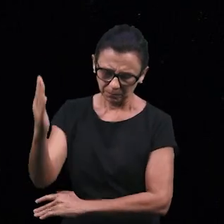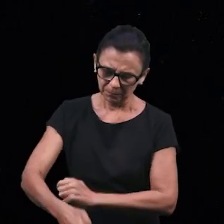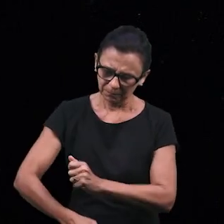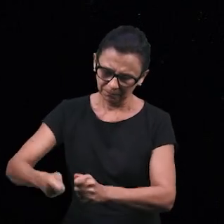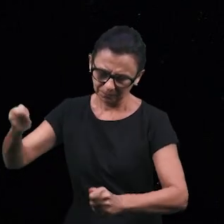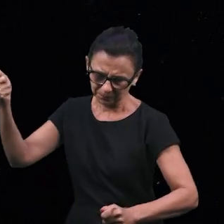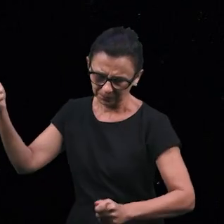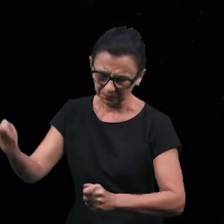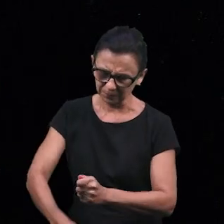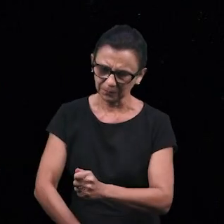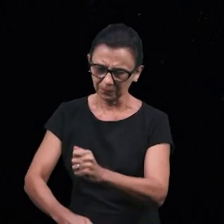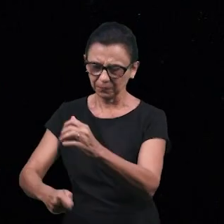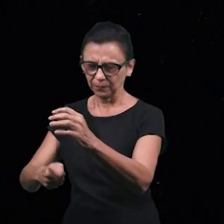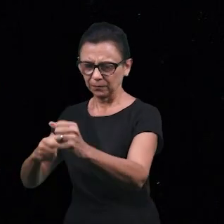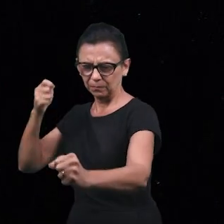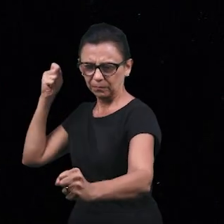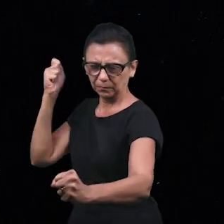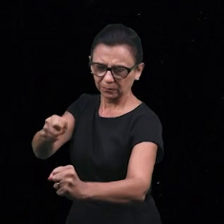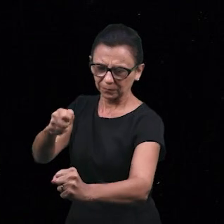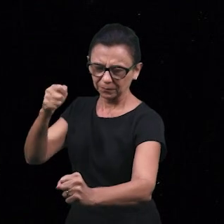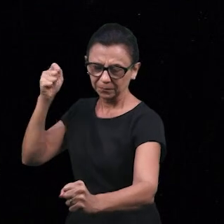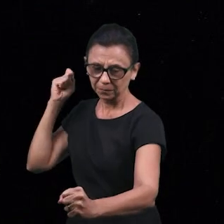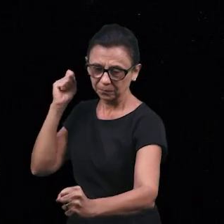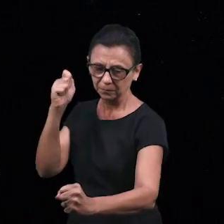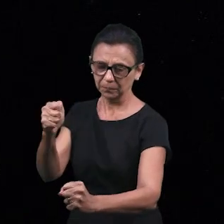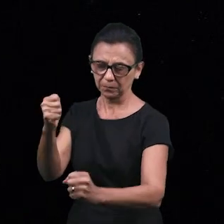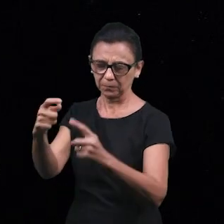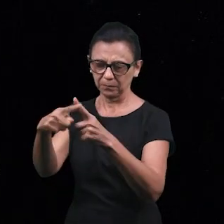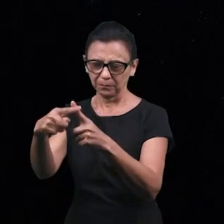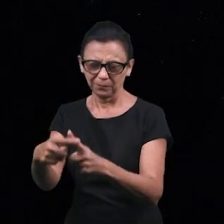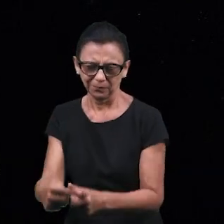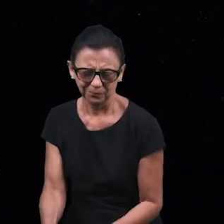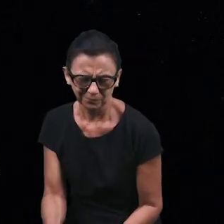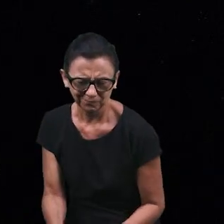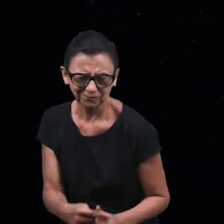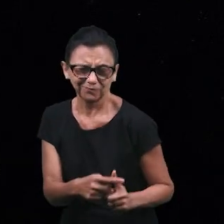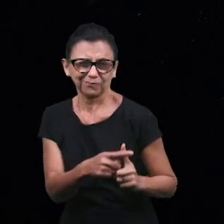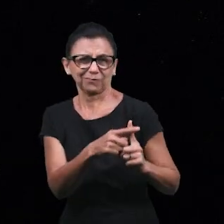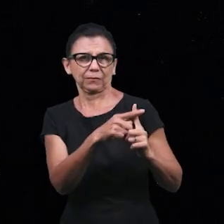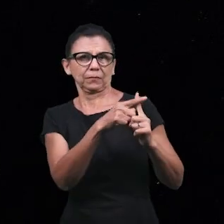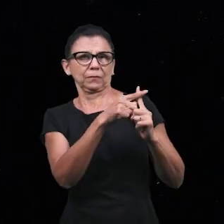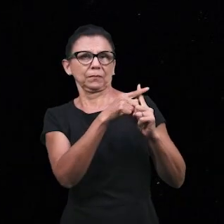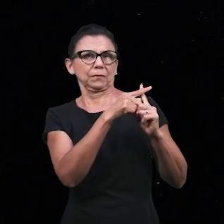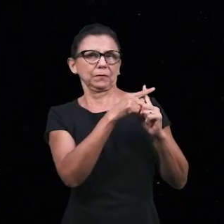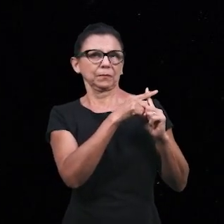A cruz do Salvador.